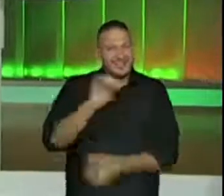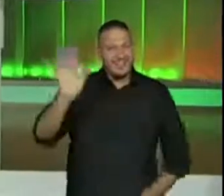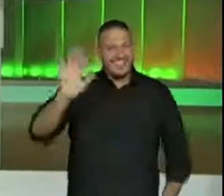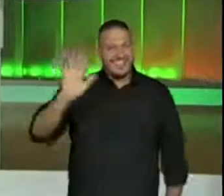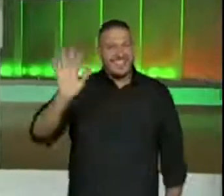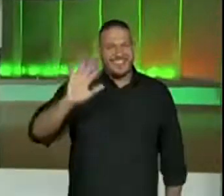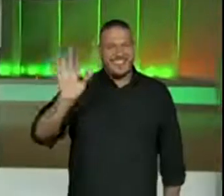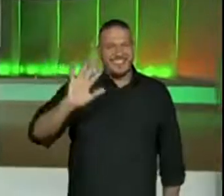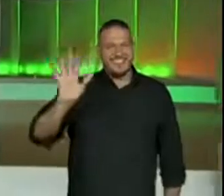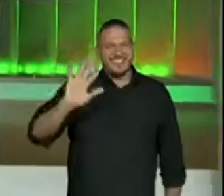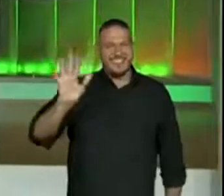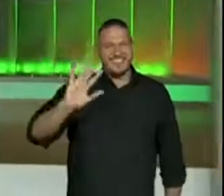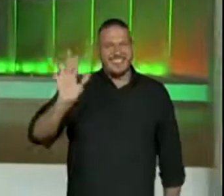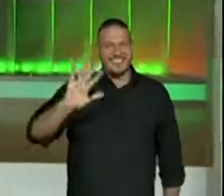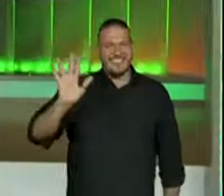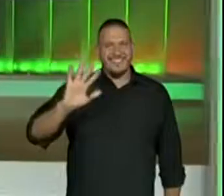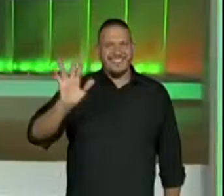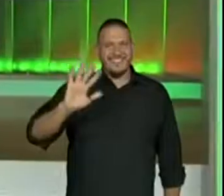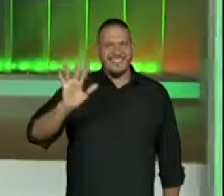e